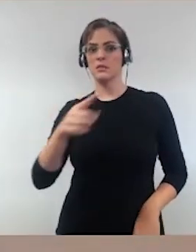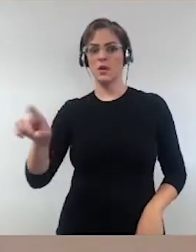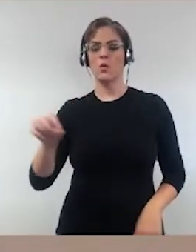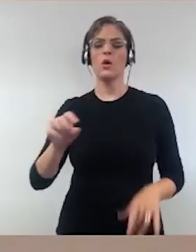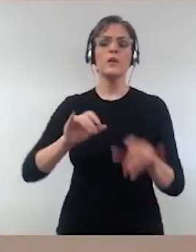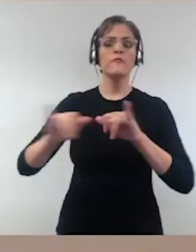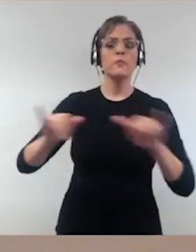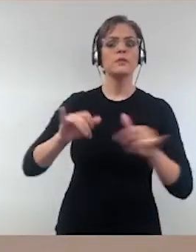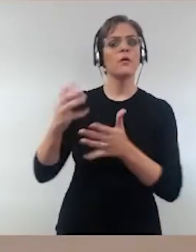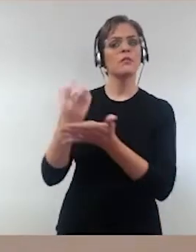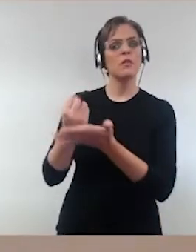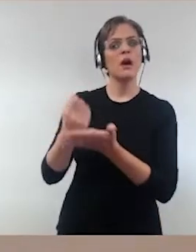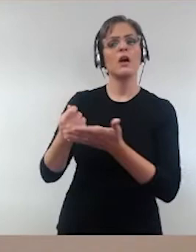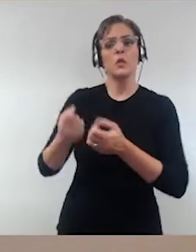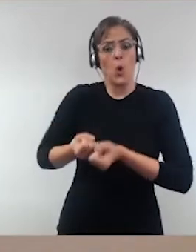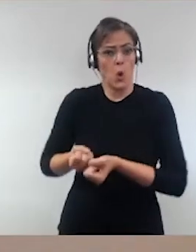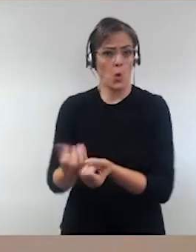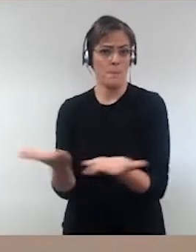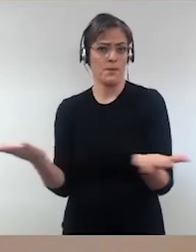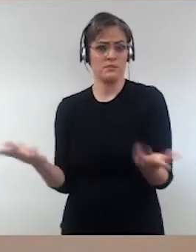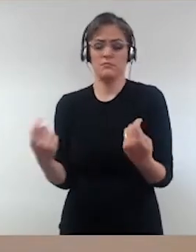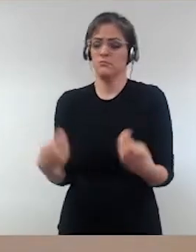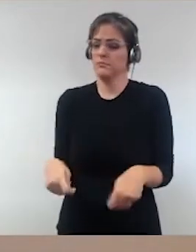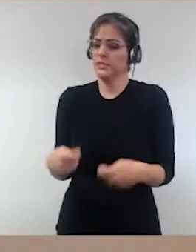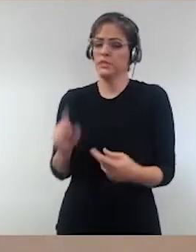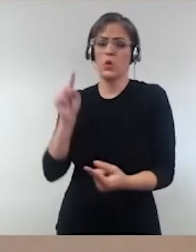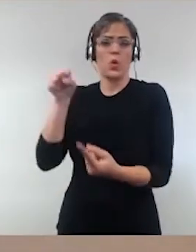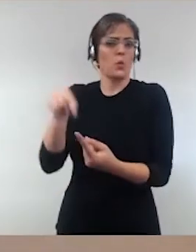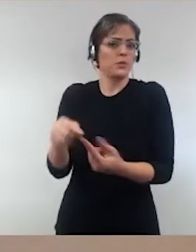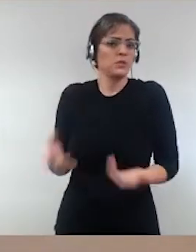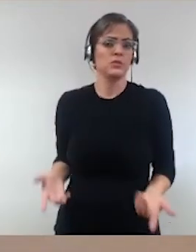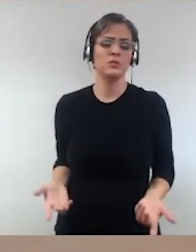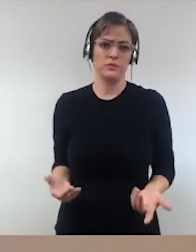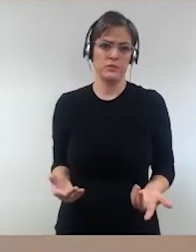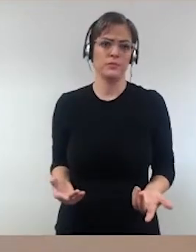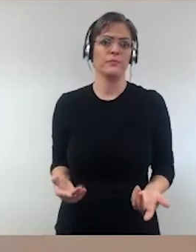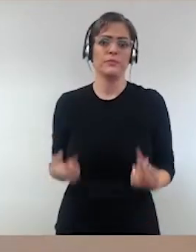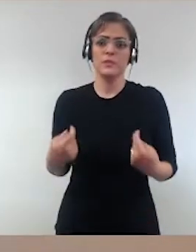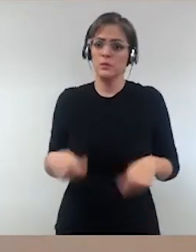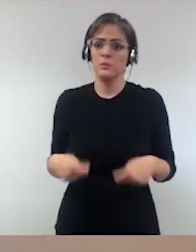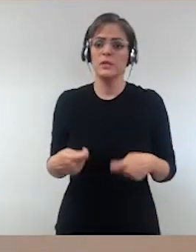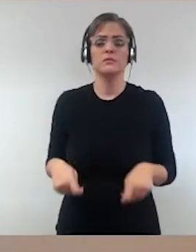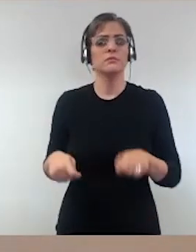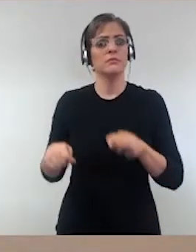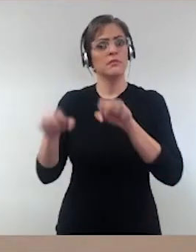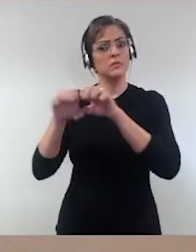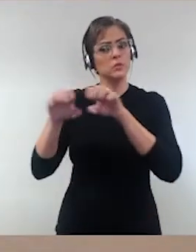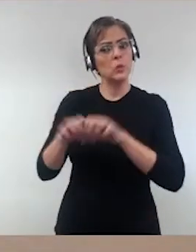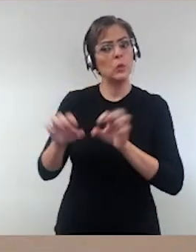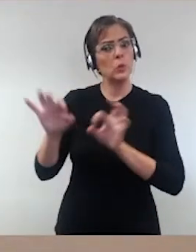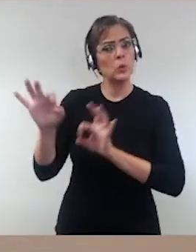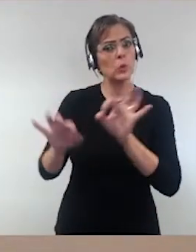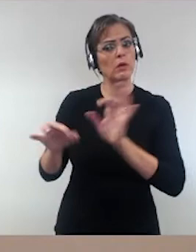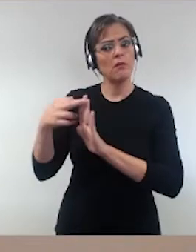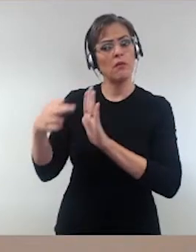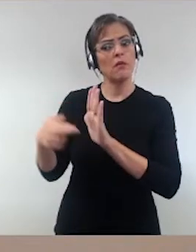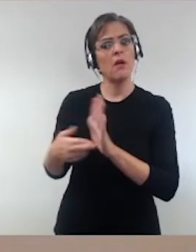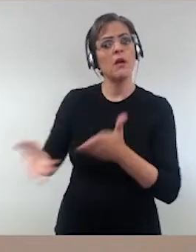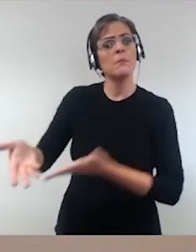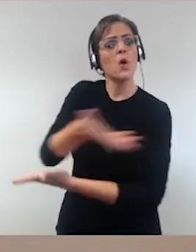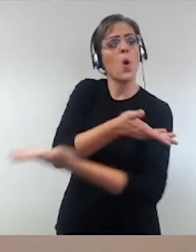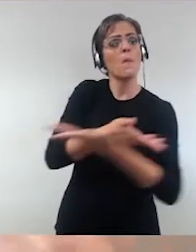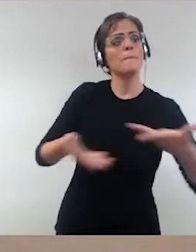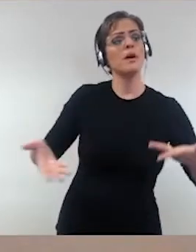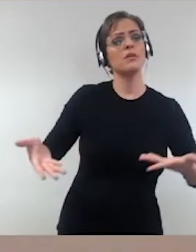compartilhamento, tem que ter uma finalidade específica, eu preciso de uma instrumentalização para compartilhar essas informações entre a administração